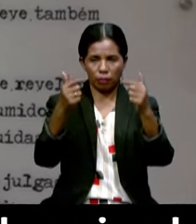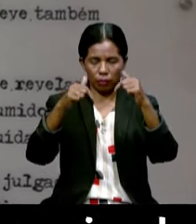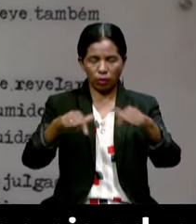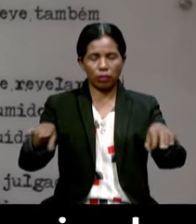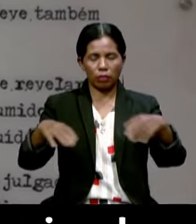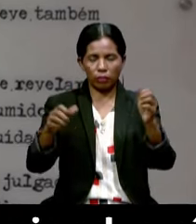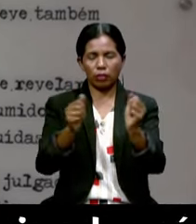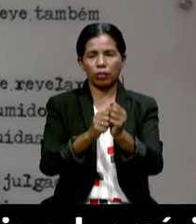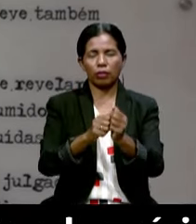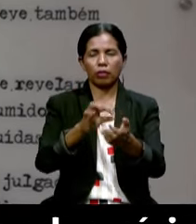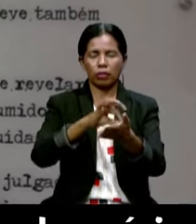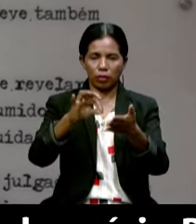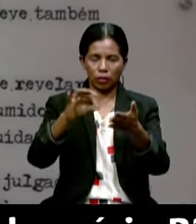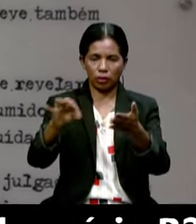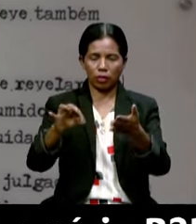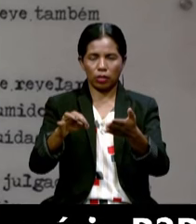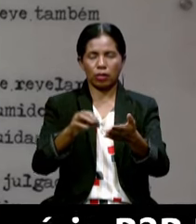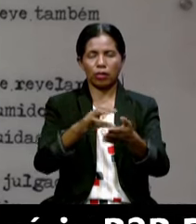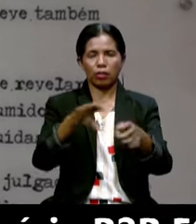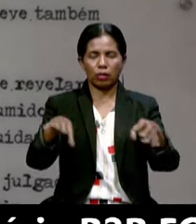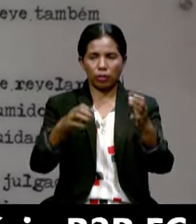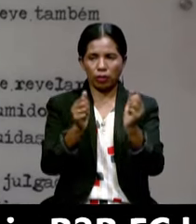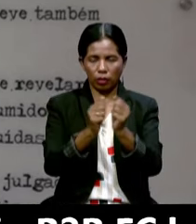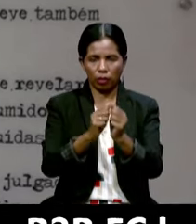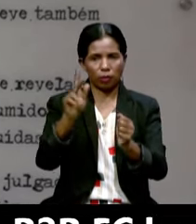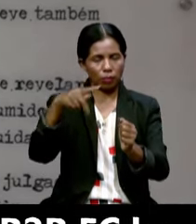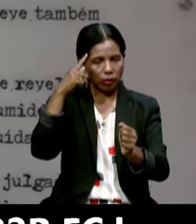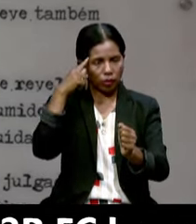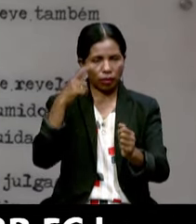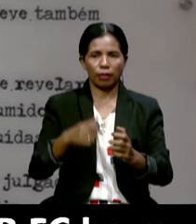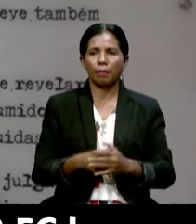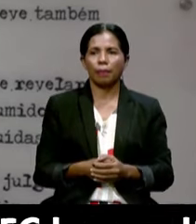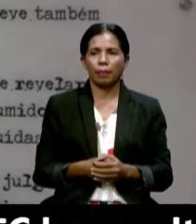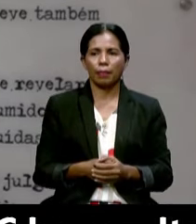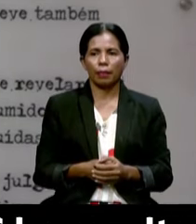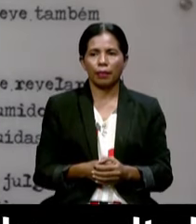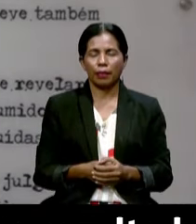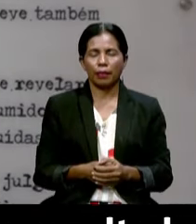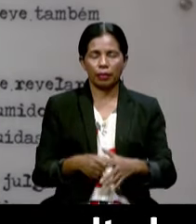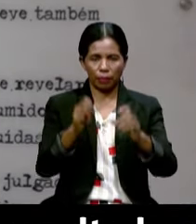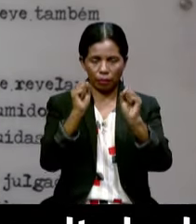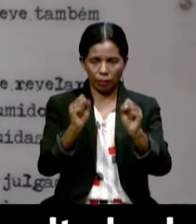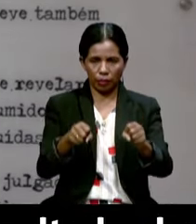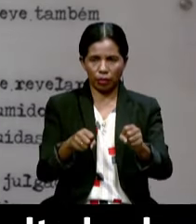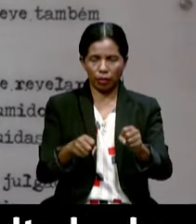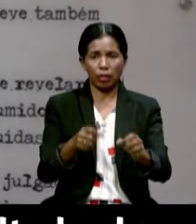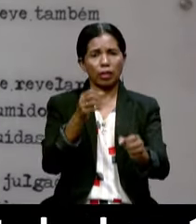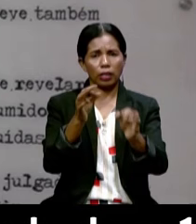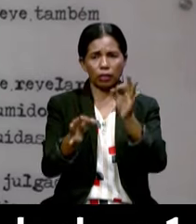casuais ou termo certo ou political appointment atu no ne se